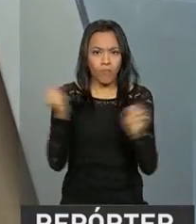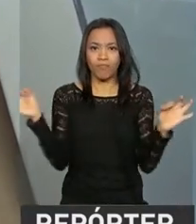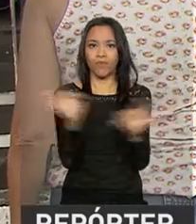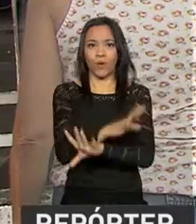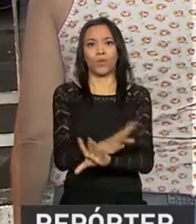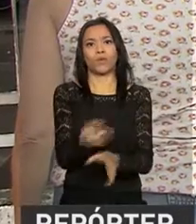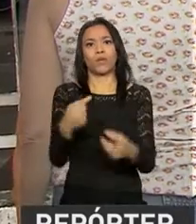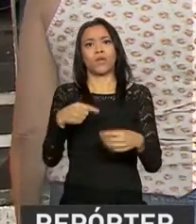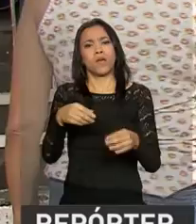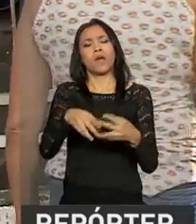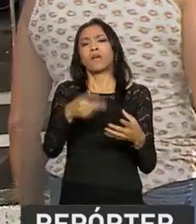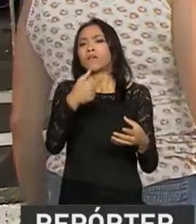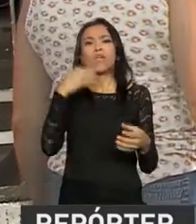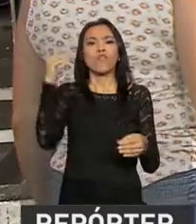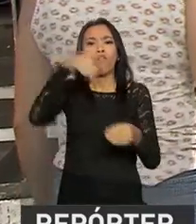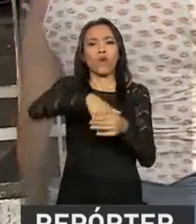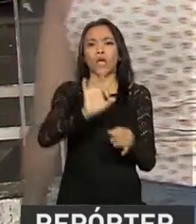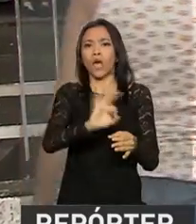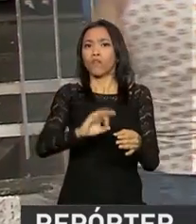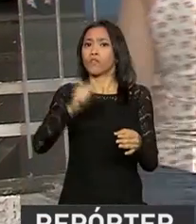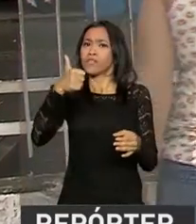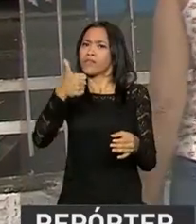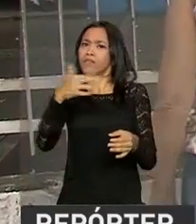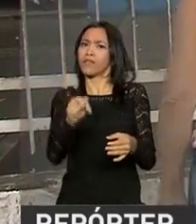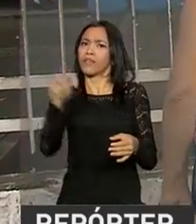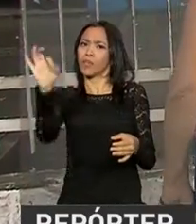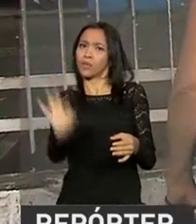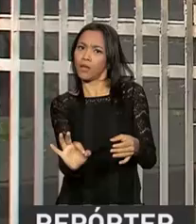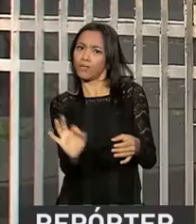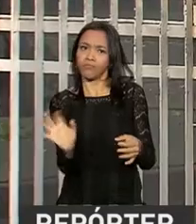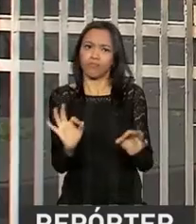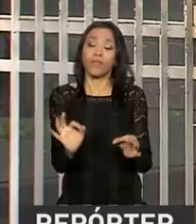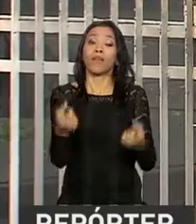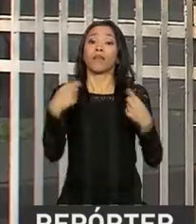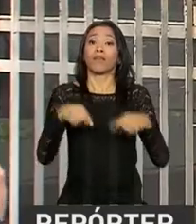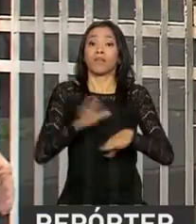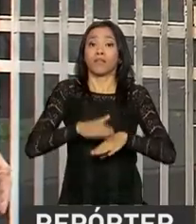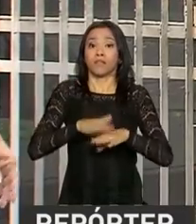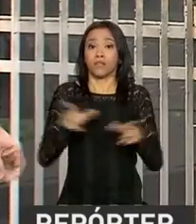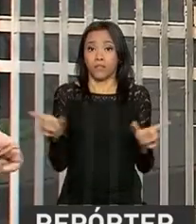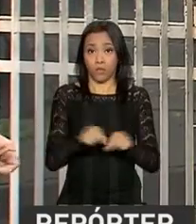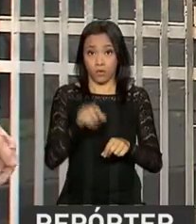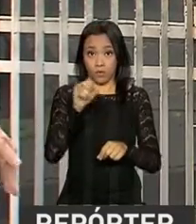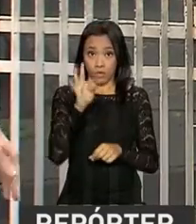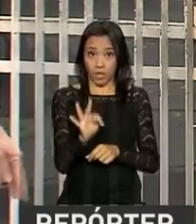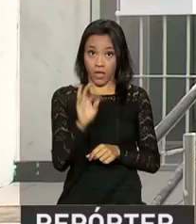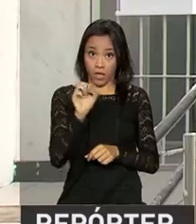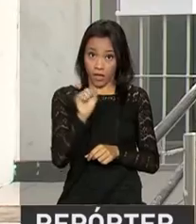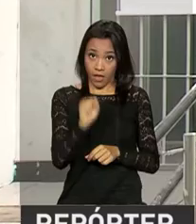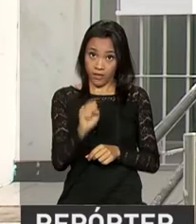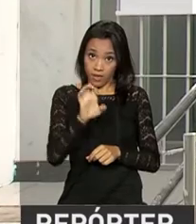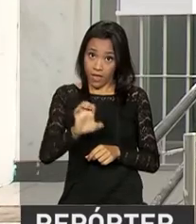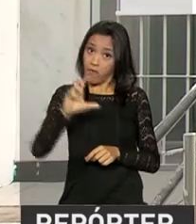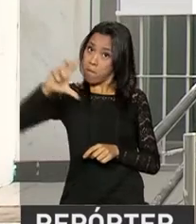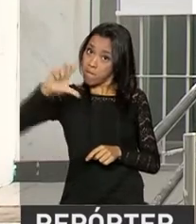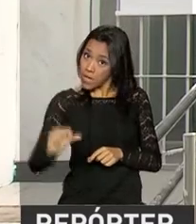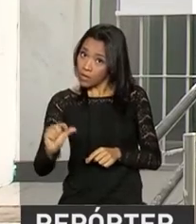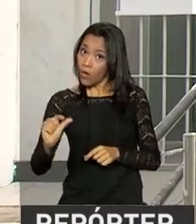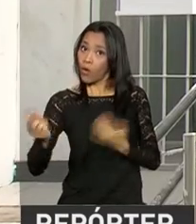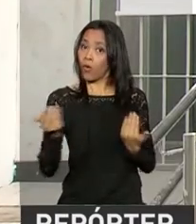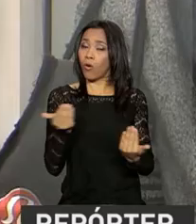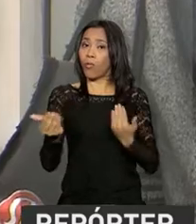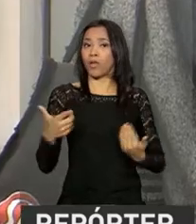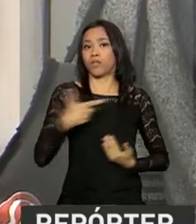eleitores, a abstenção foi de 17,5%. De acordo com o Tribunal Superior Eleitoral, esse percentual foi menor do que nas eleições